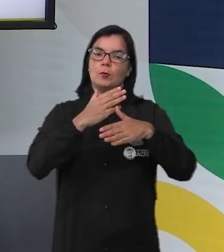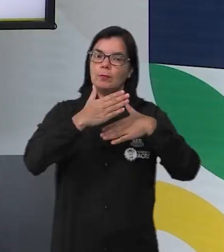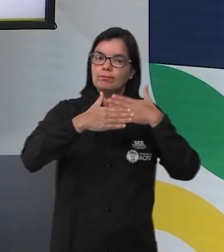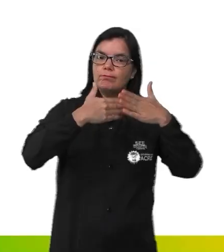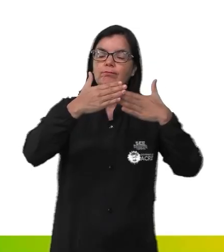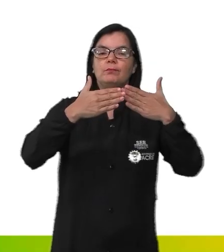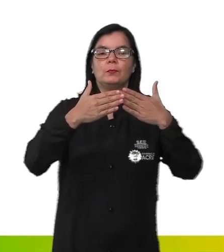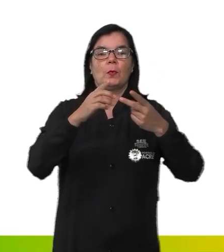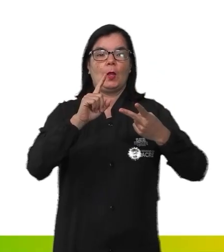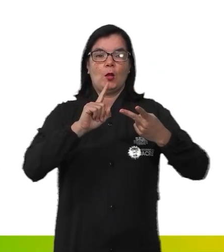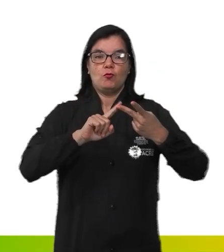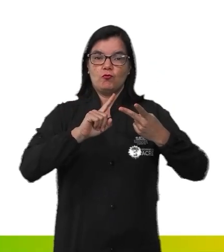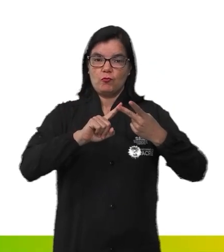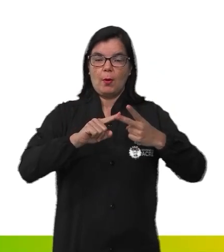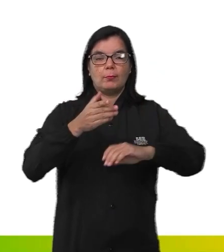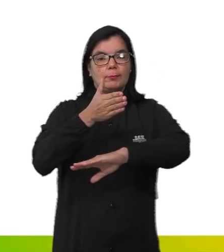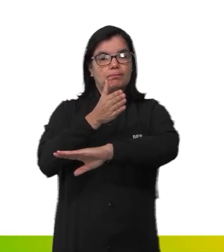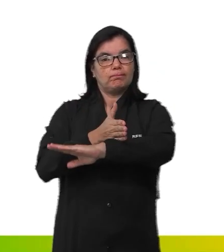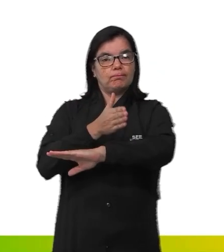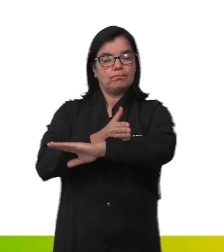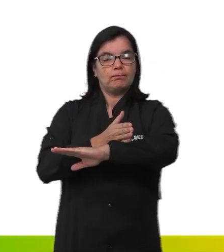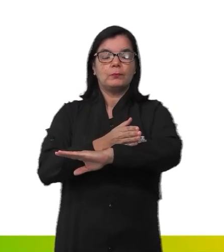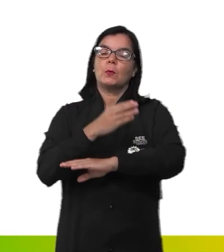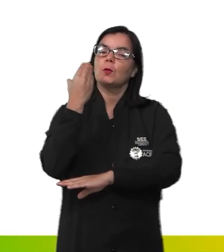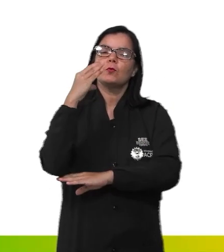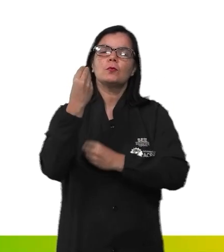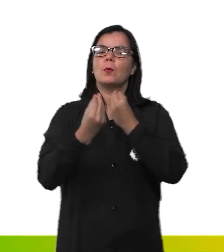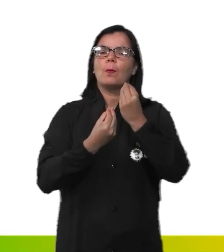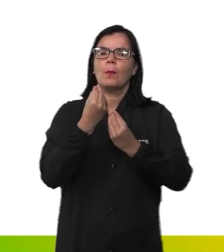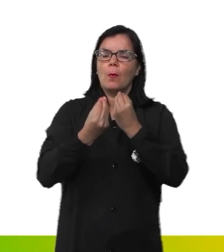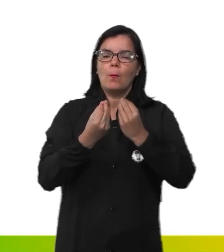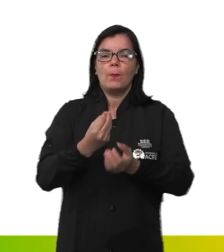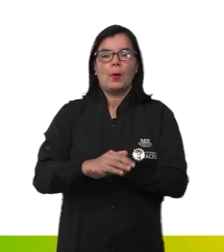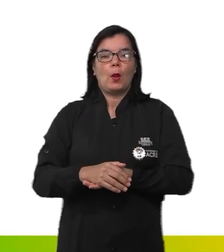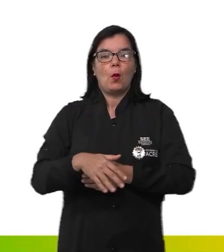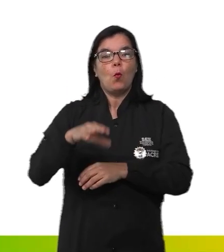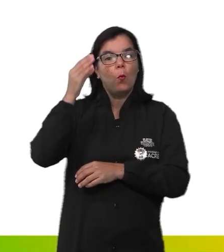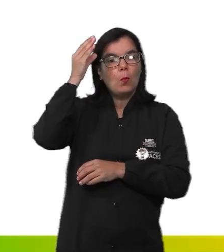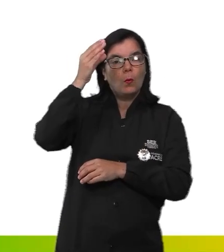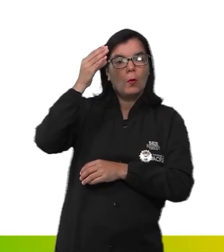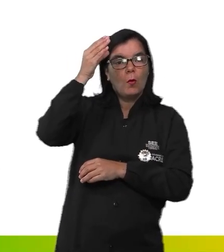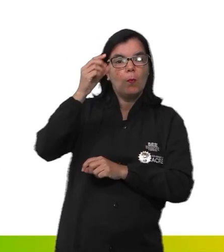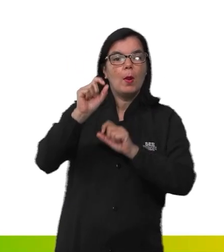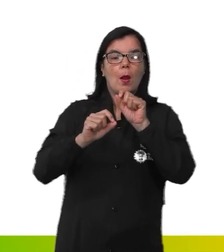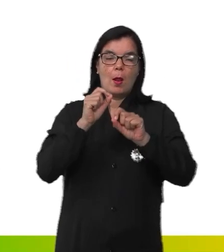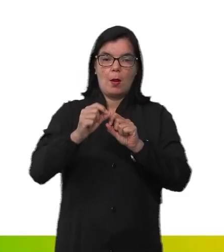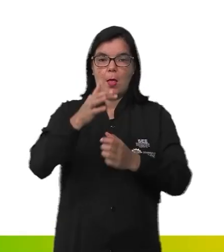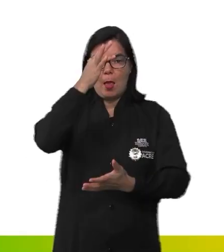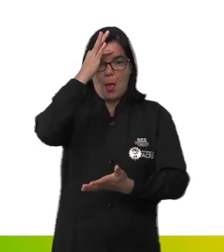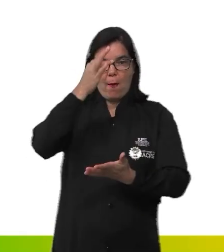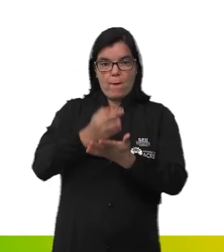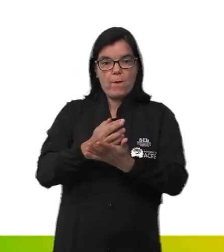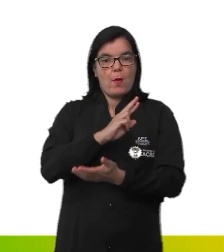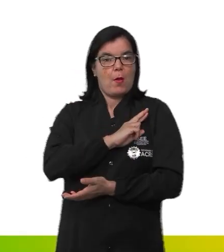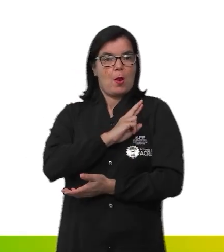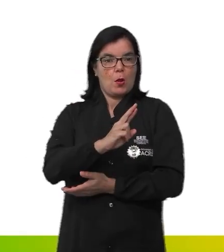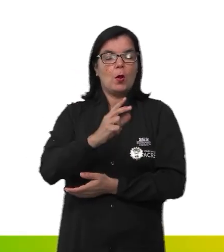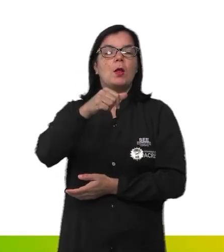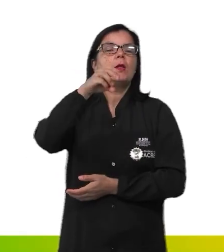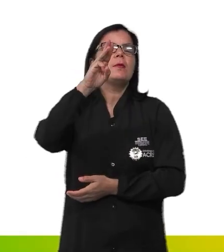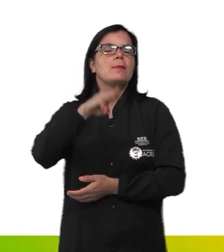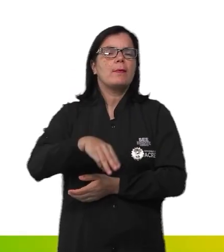evoluindo. Já na Idade Média, pessoal, a ciência como é que era tratada? O conhecimento era subordinado à fé religiosa.